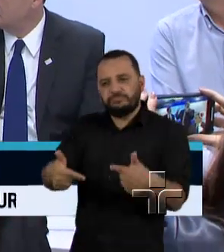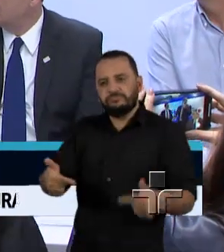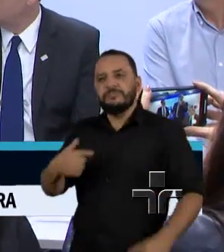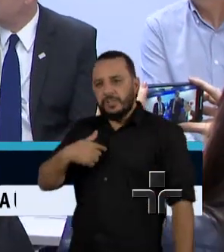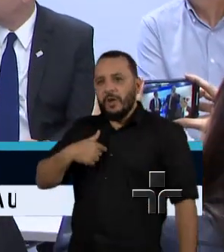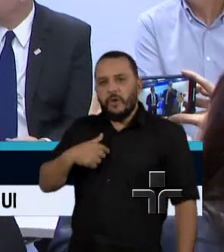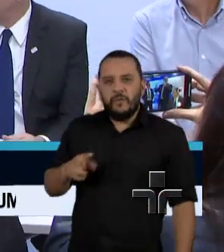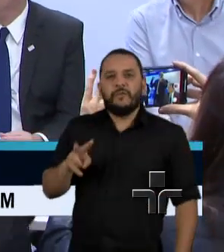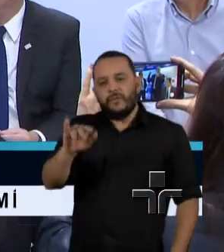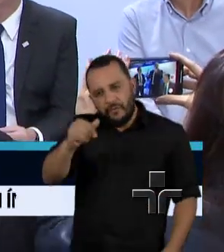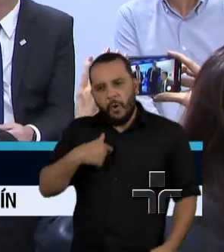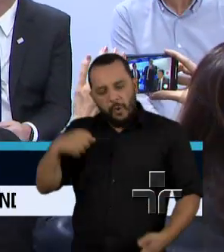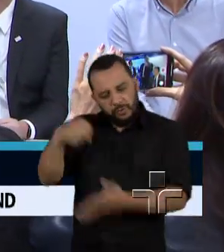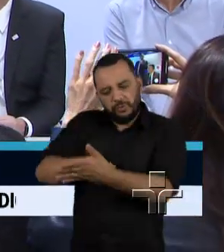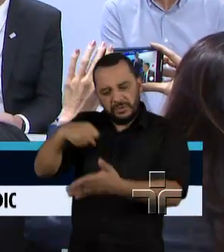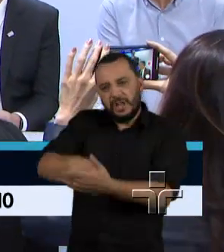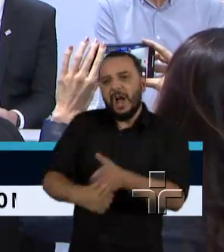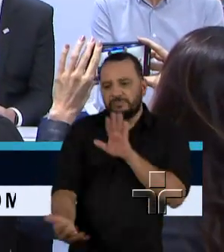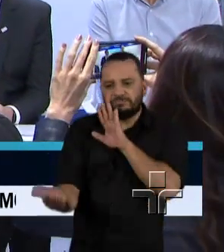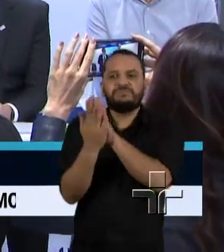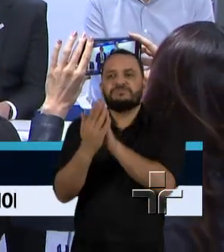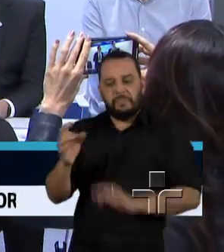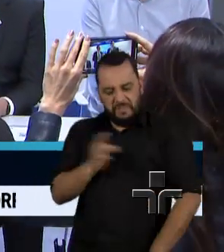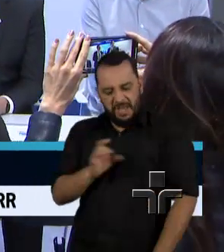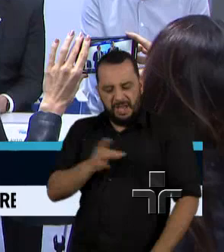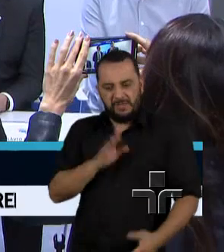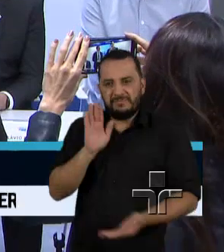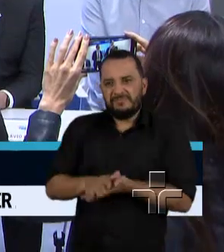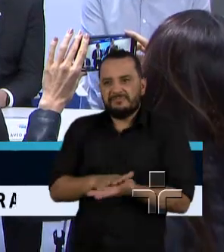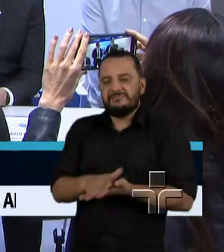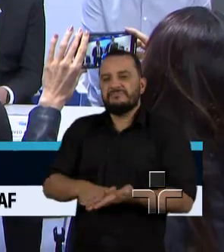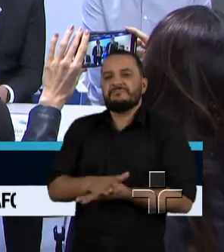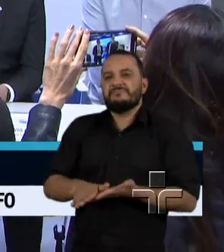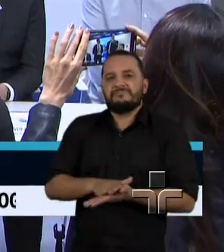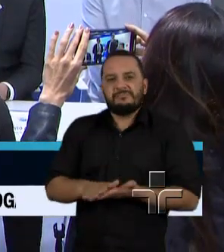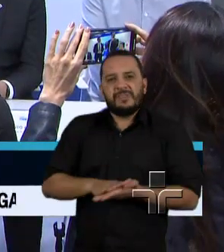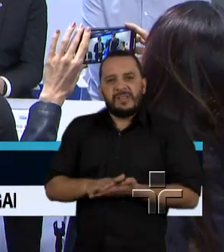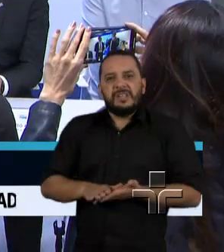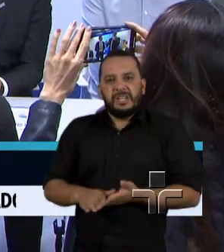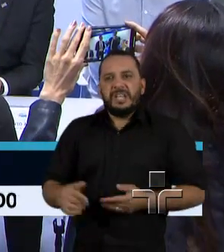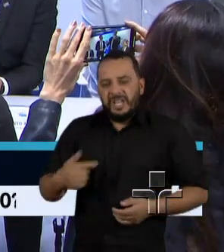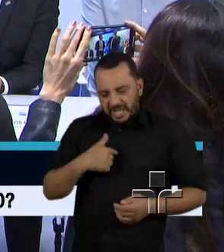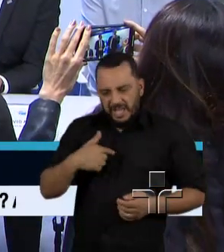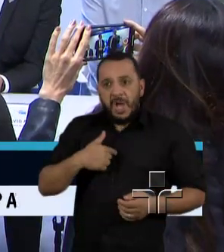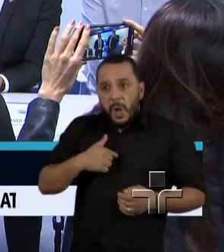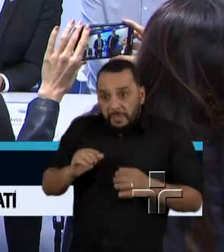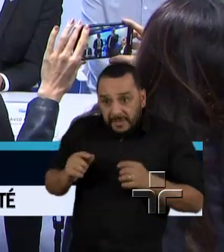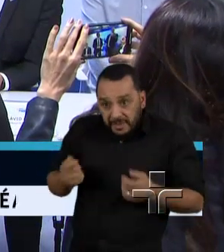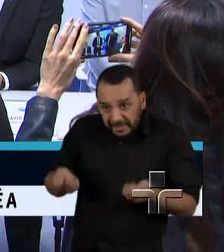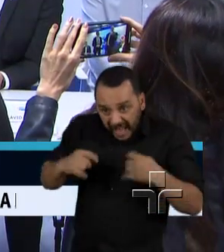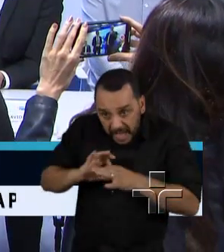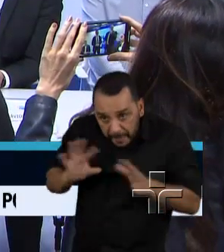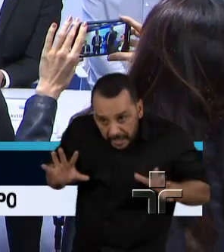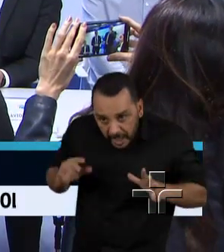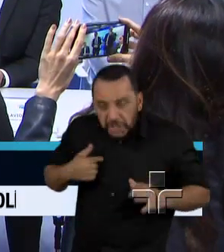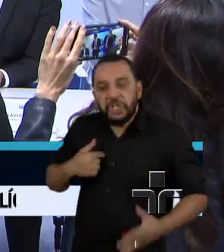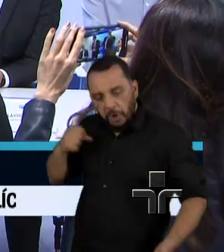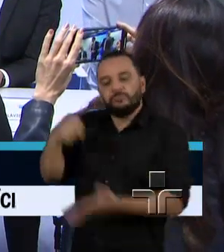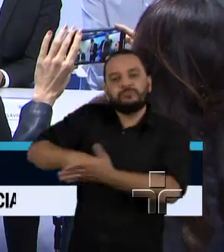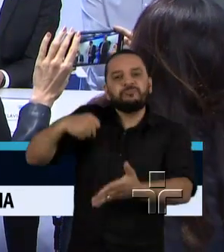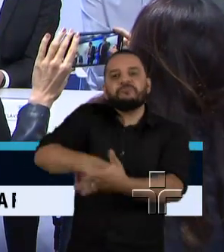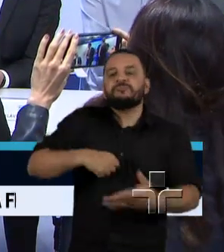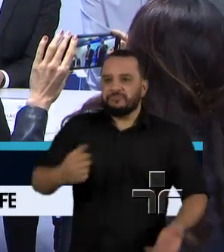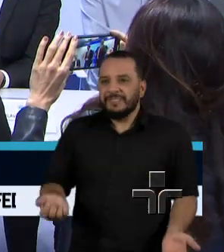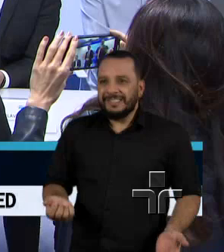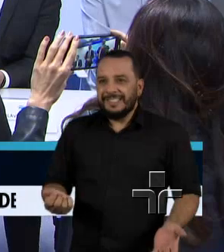para o embate, não tenho medo. João soltou a rédea, eu vou para cima. Quem